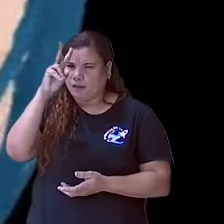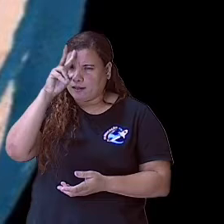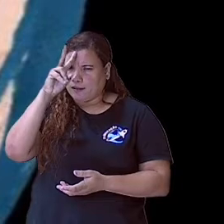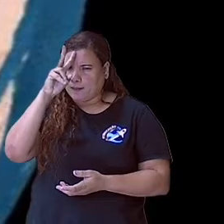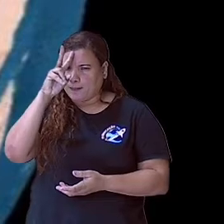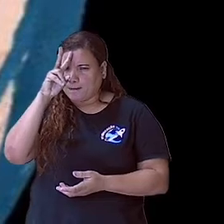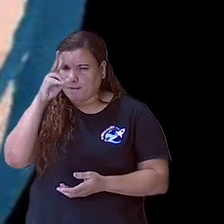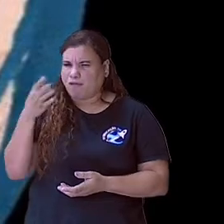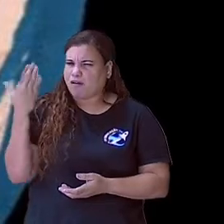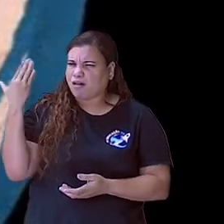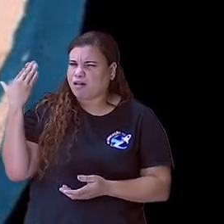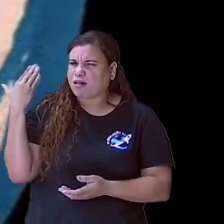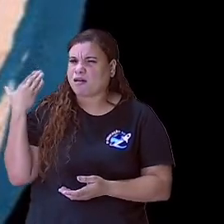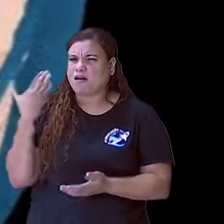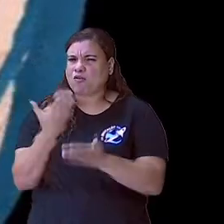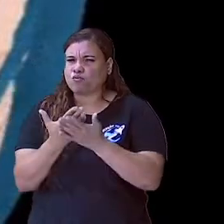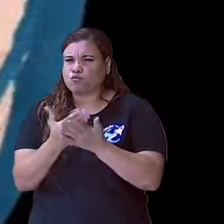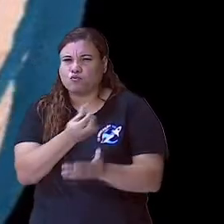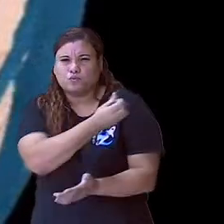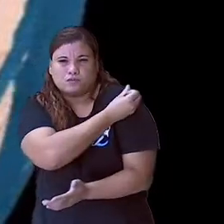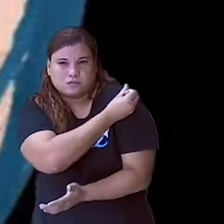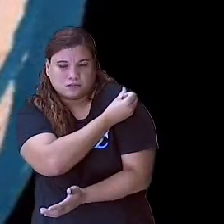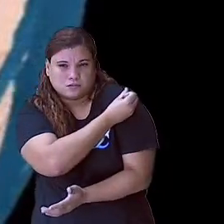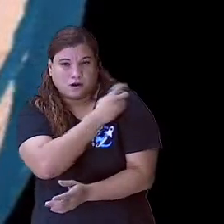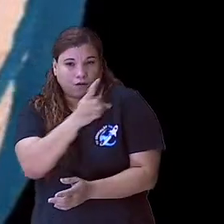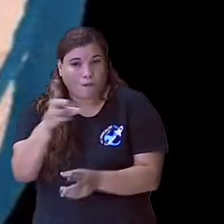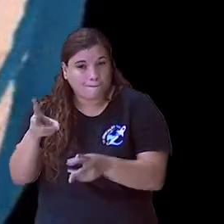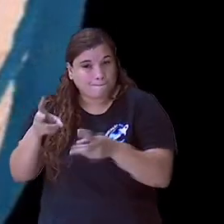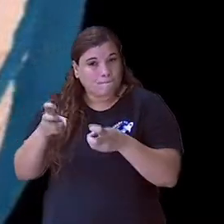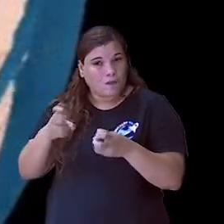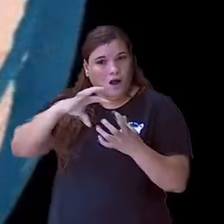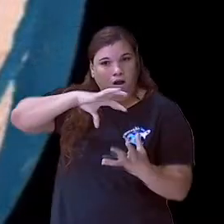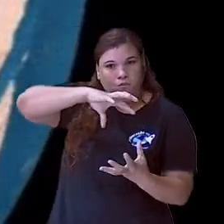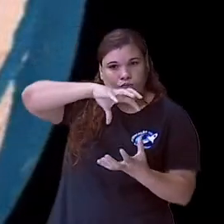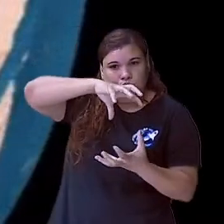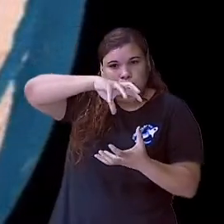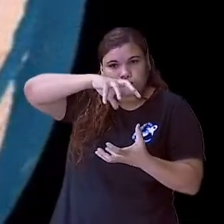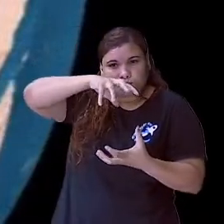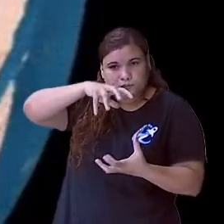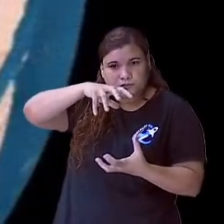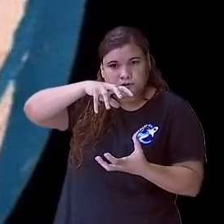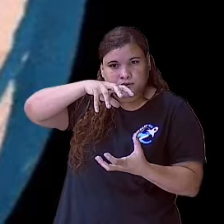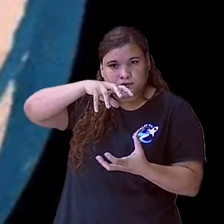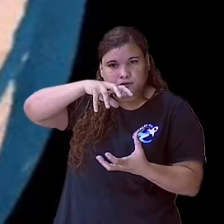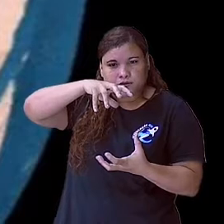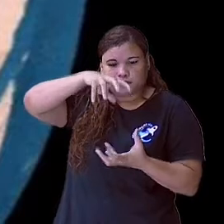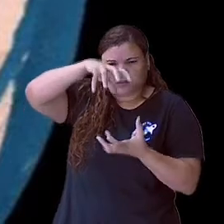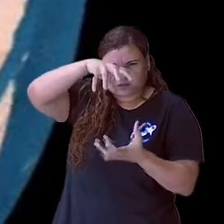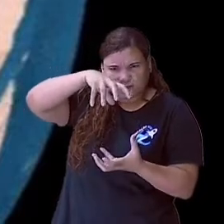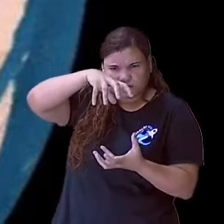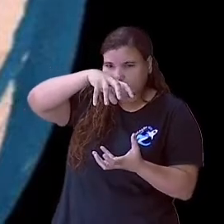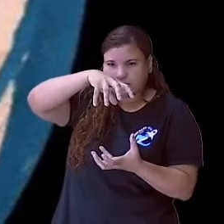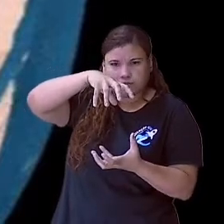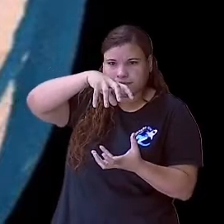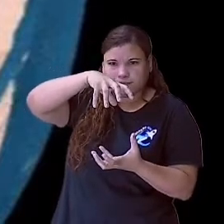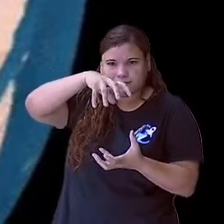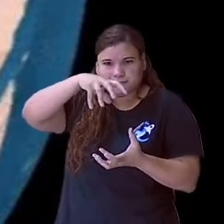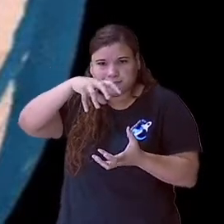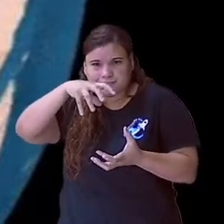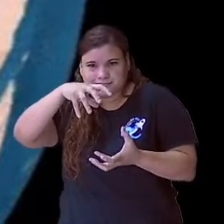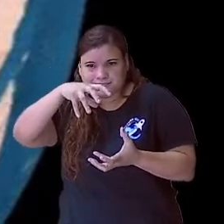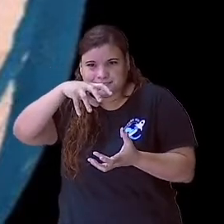no 6º ano, você viu que a Terra, o eixo da Terra, ele é um pouco inclinado. E os